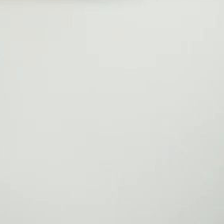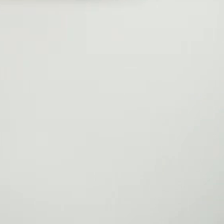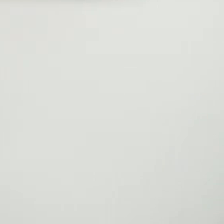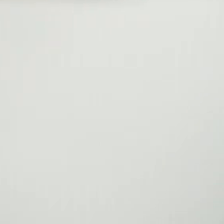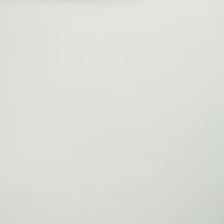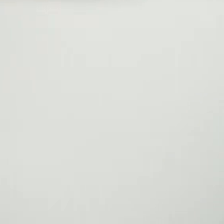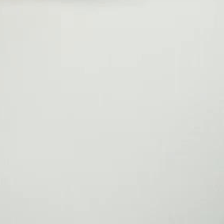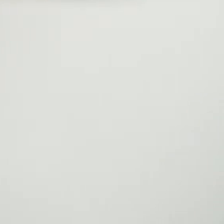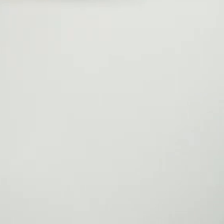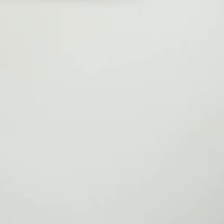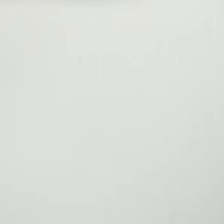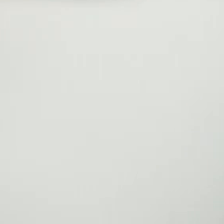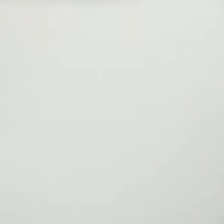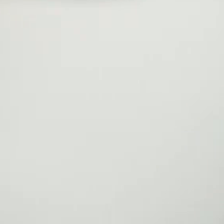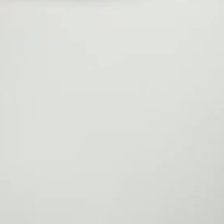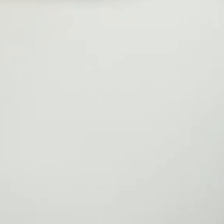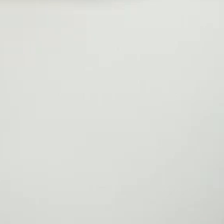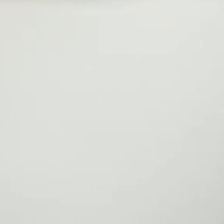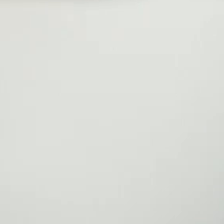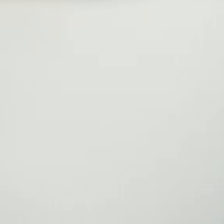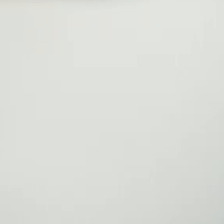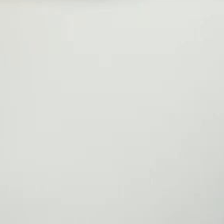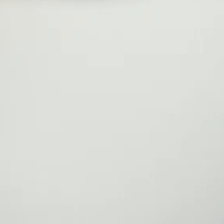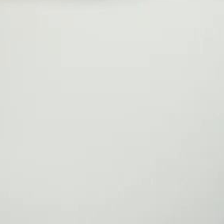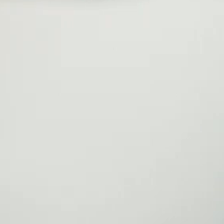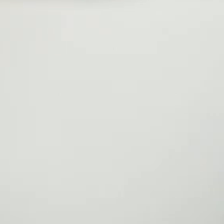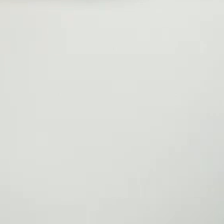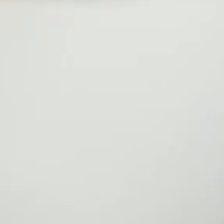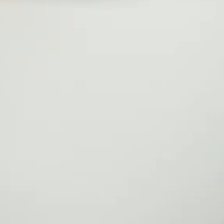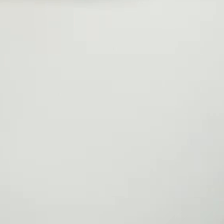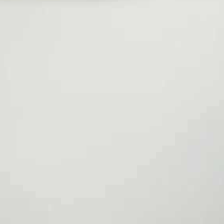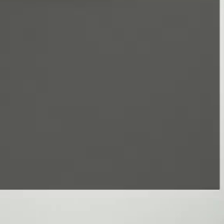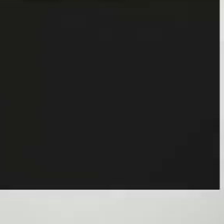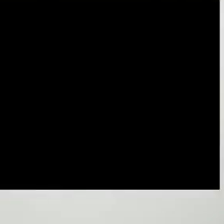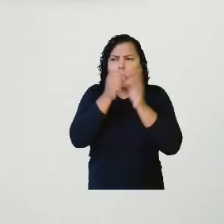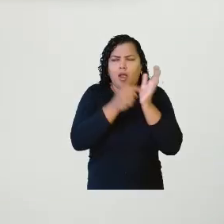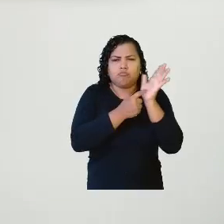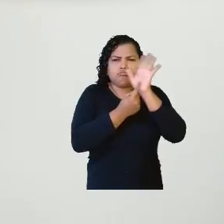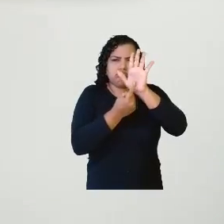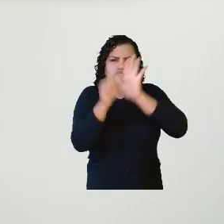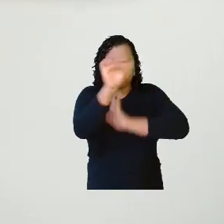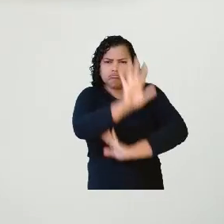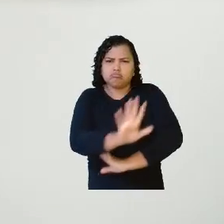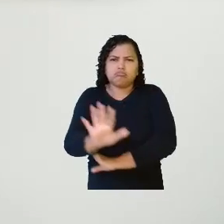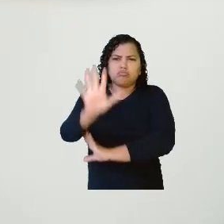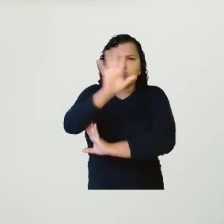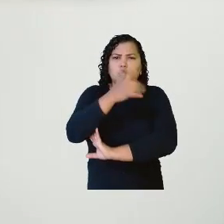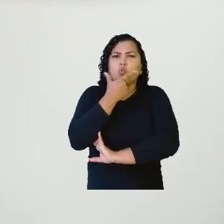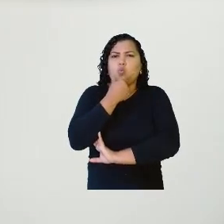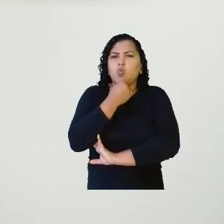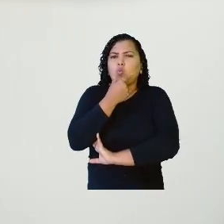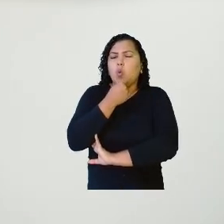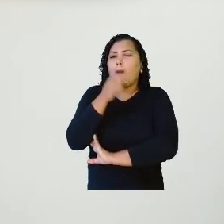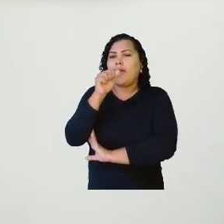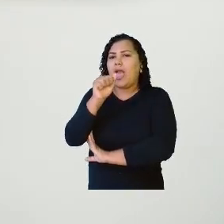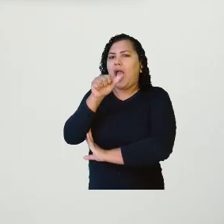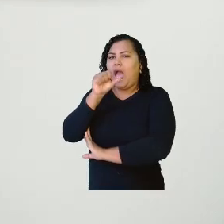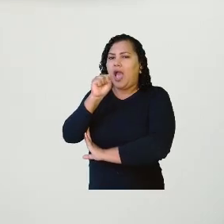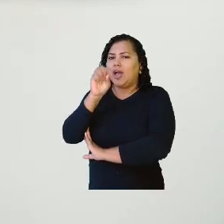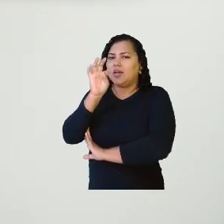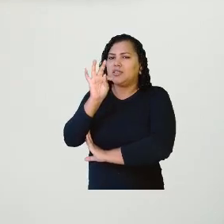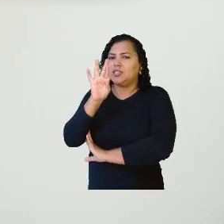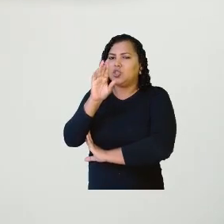E aí, observem vocês que eu trouxe uma imagem, né, esse vídeo aí, de um